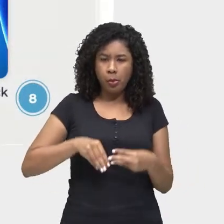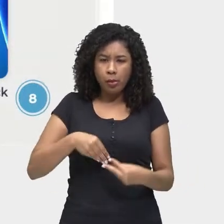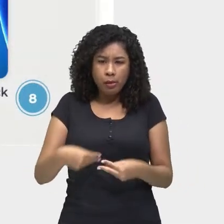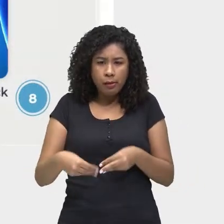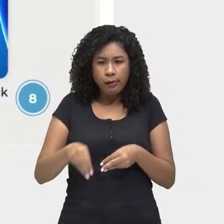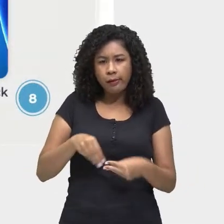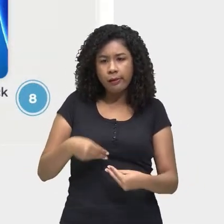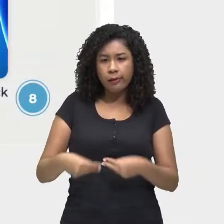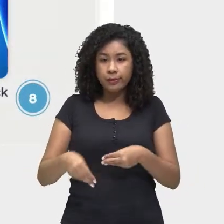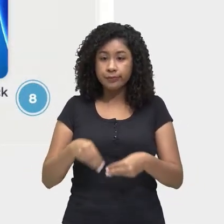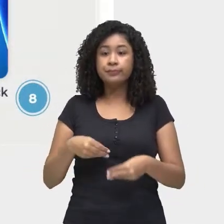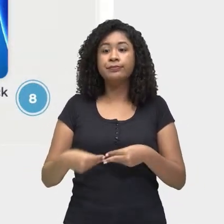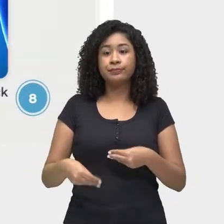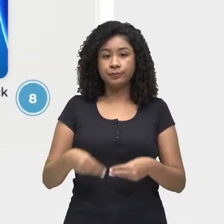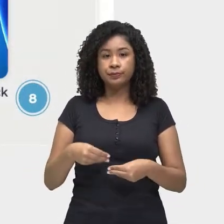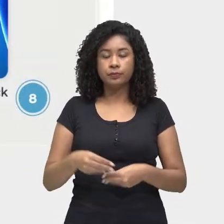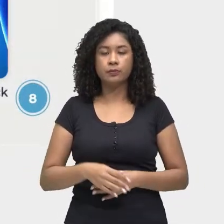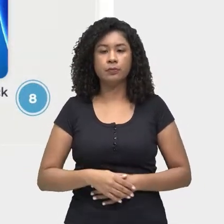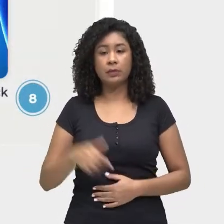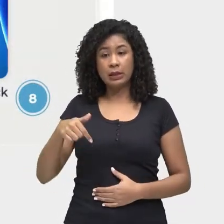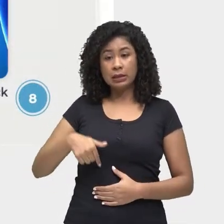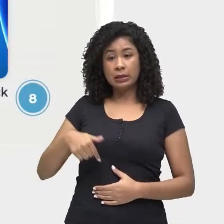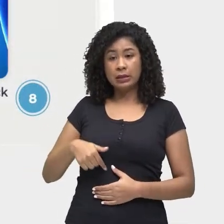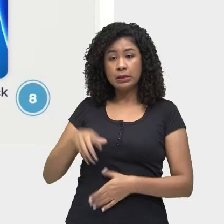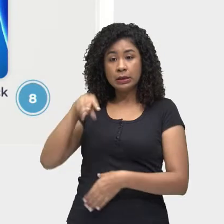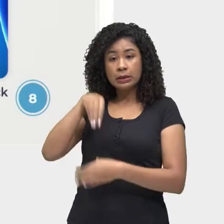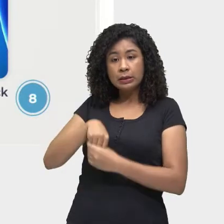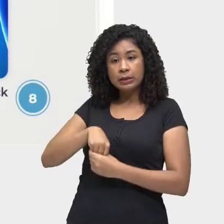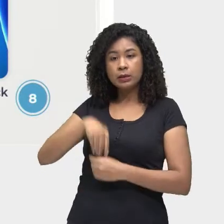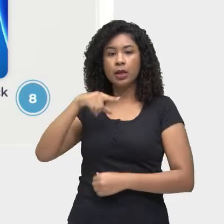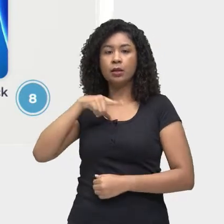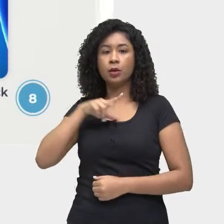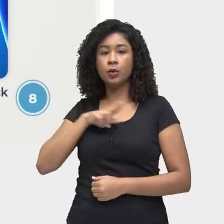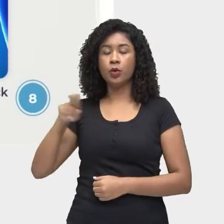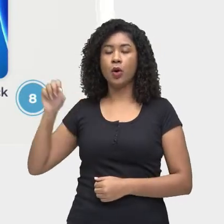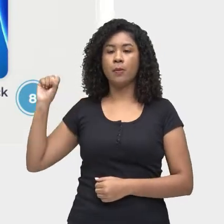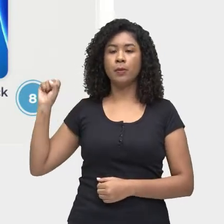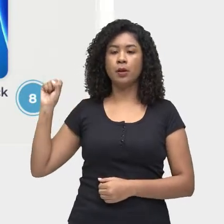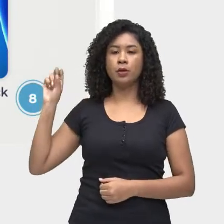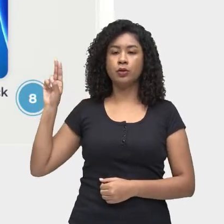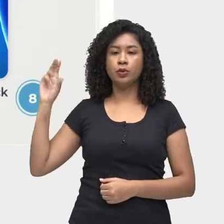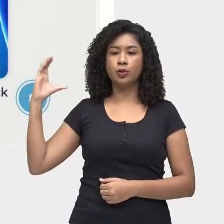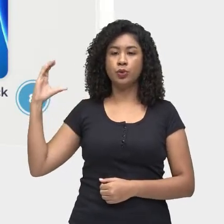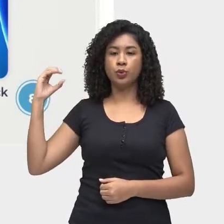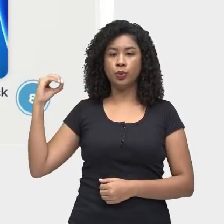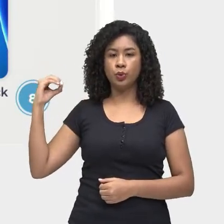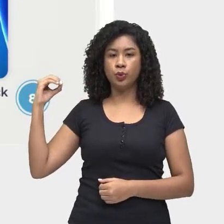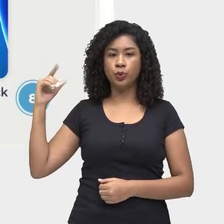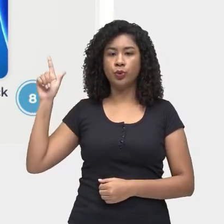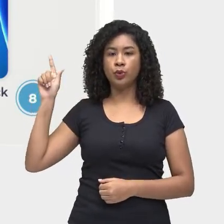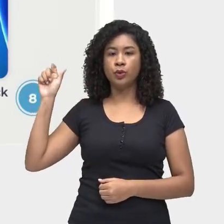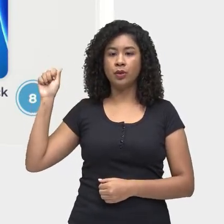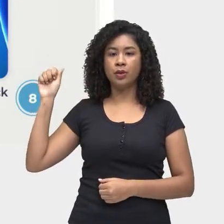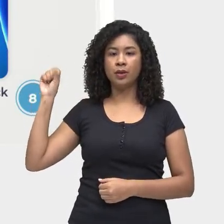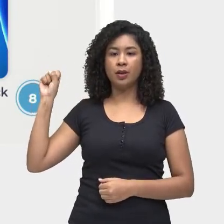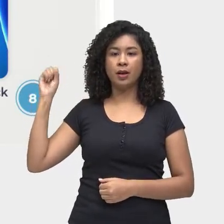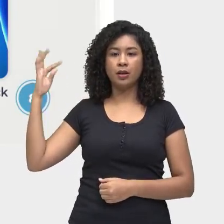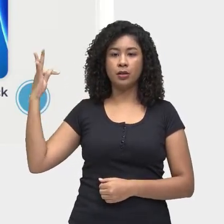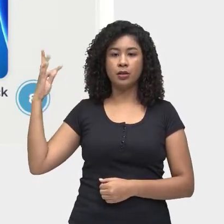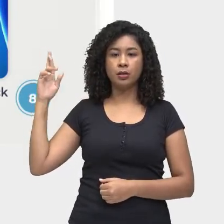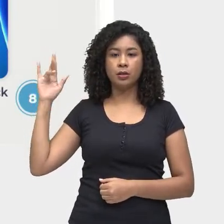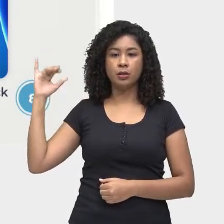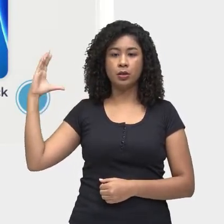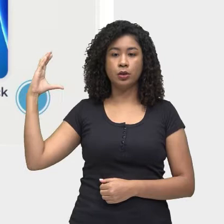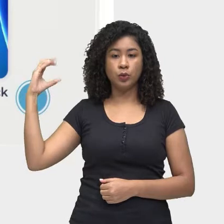estômago, tem ação o suco gástrico. O suco gástrico, ele vai estar lá,